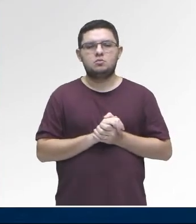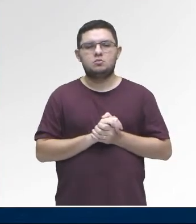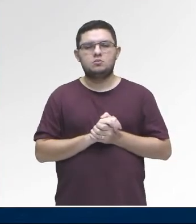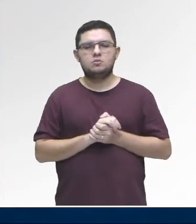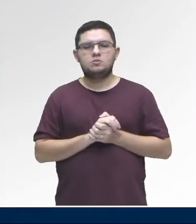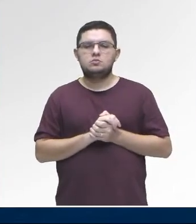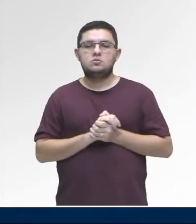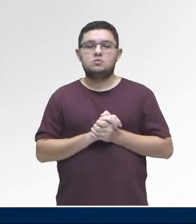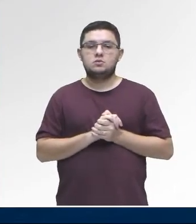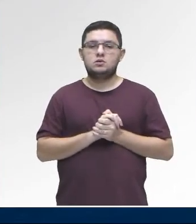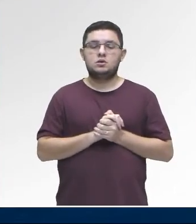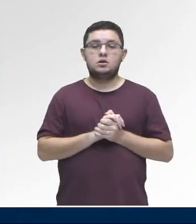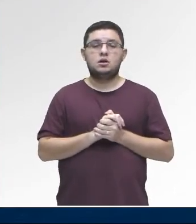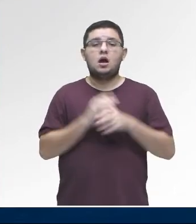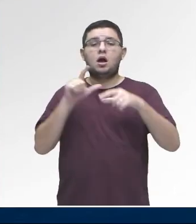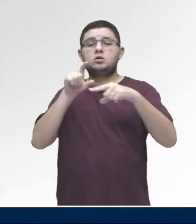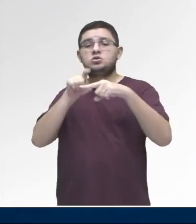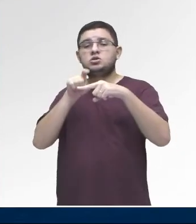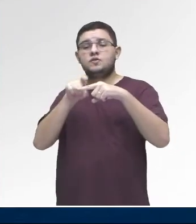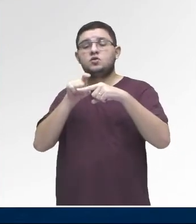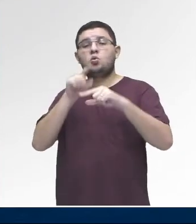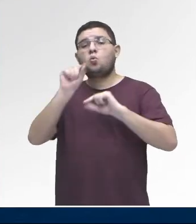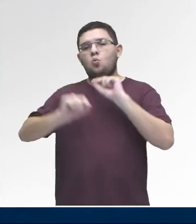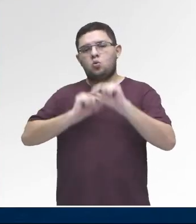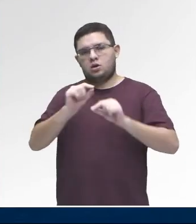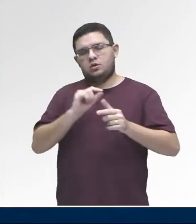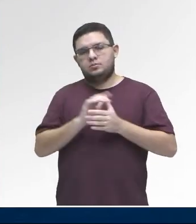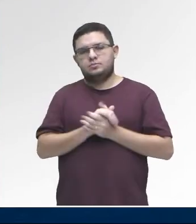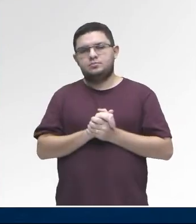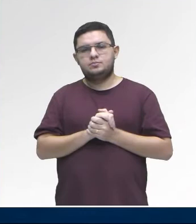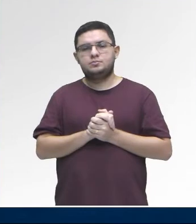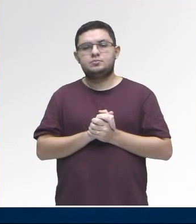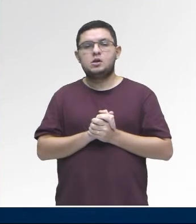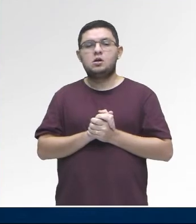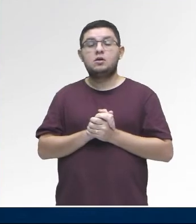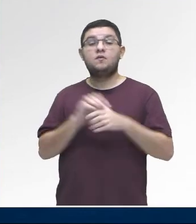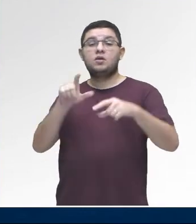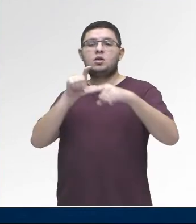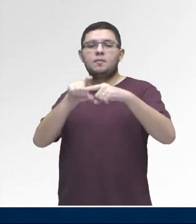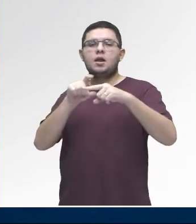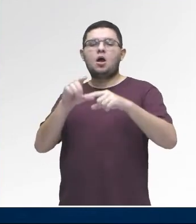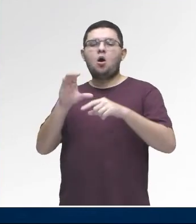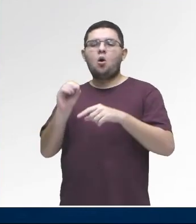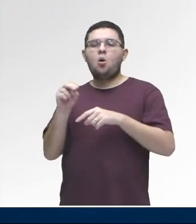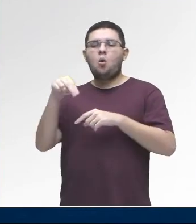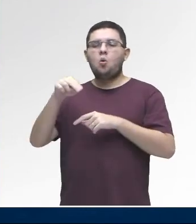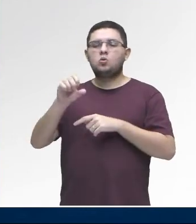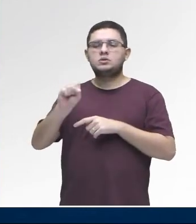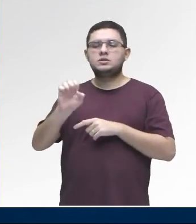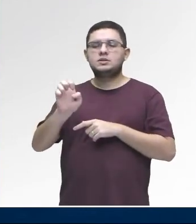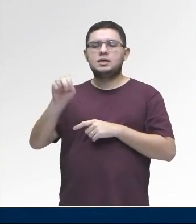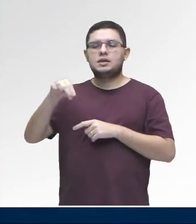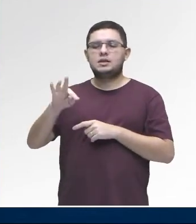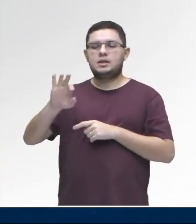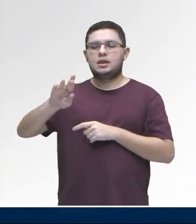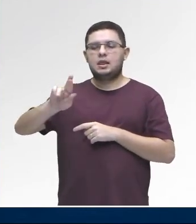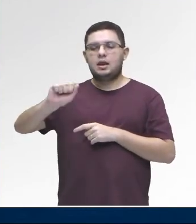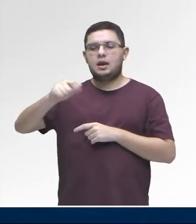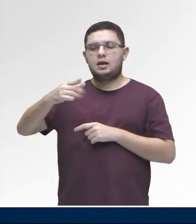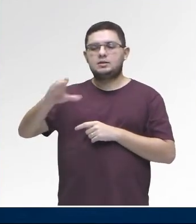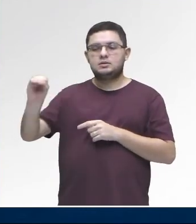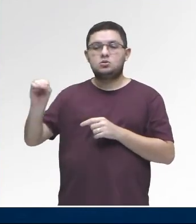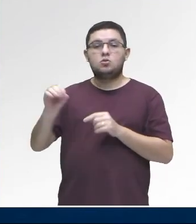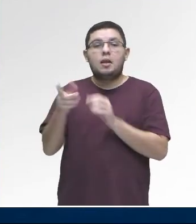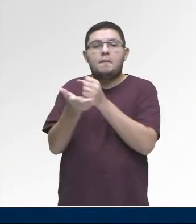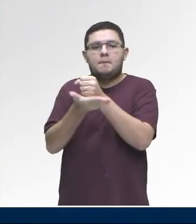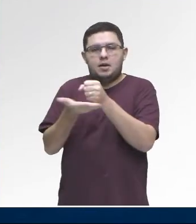e dividi pela concentração da base. Olha aí.